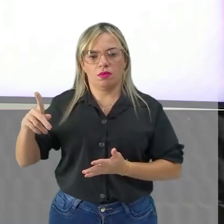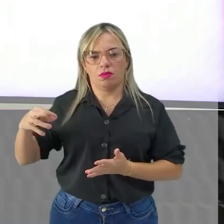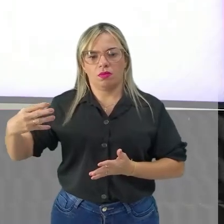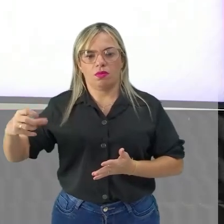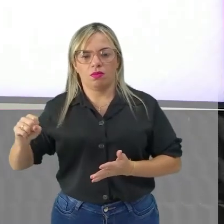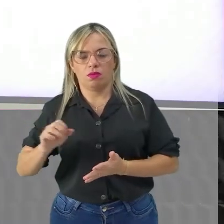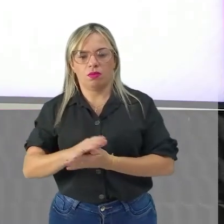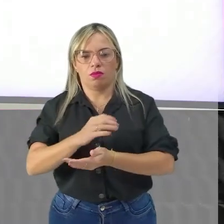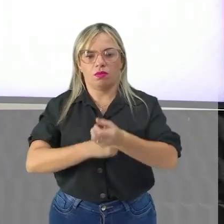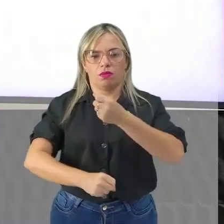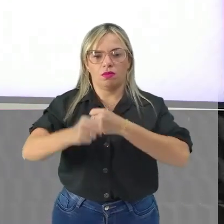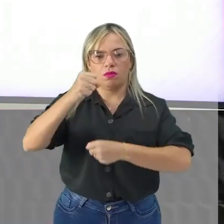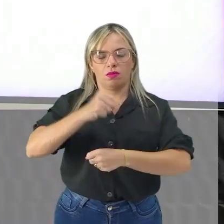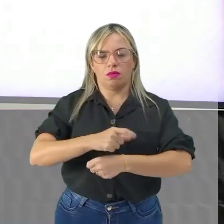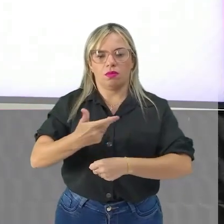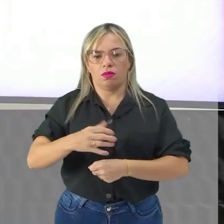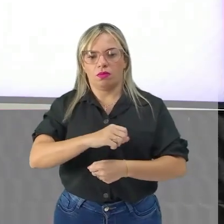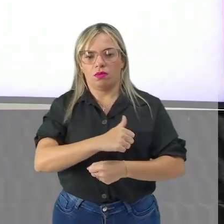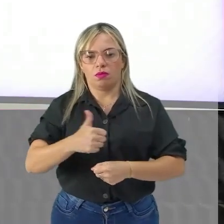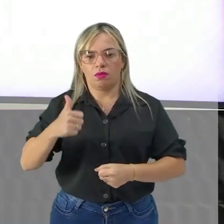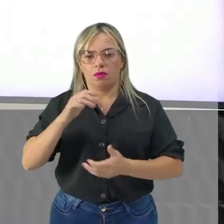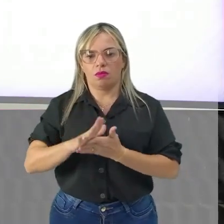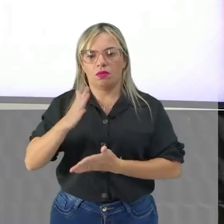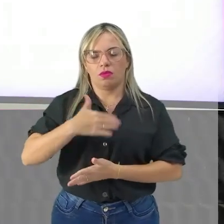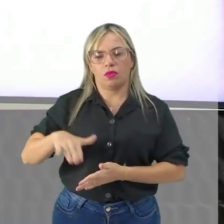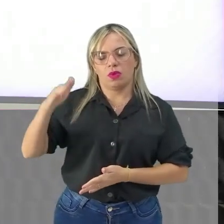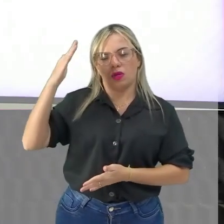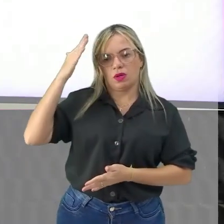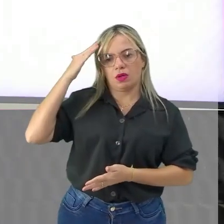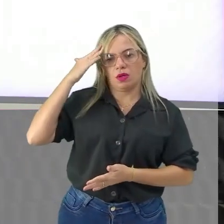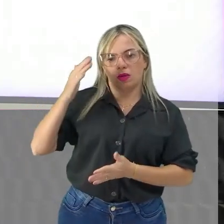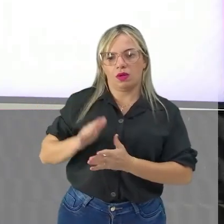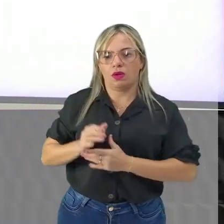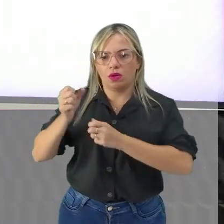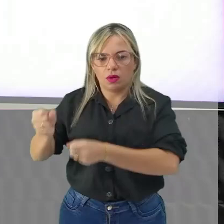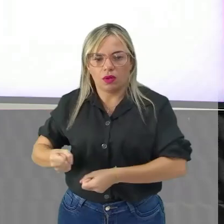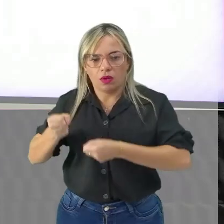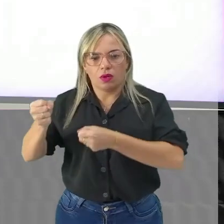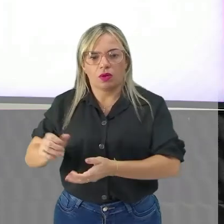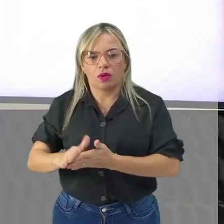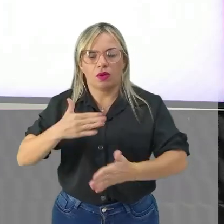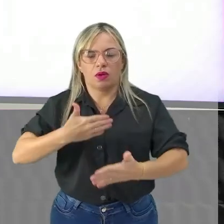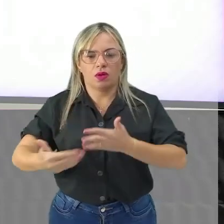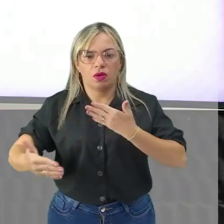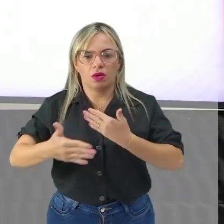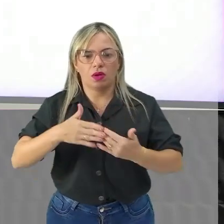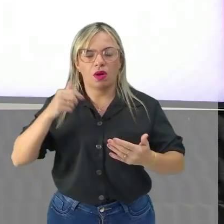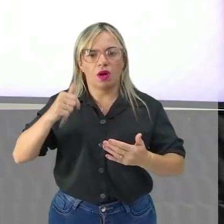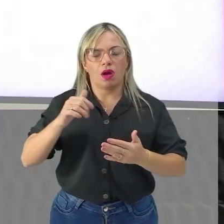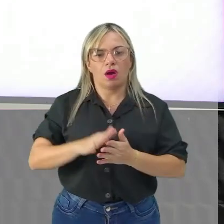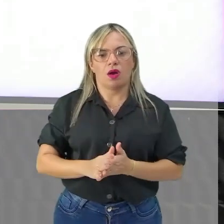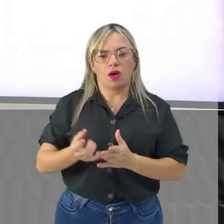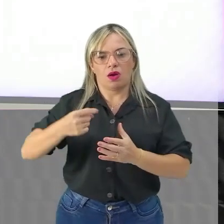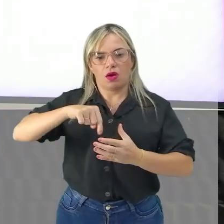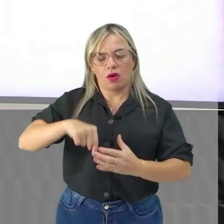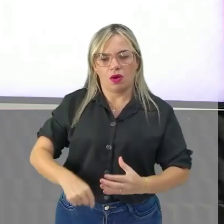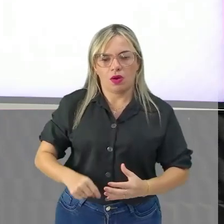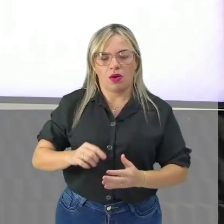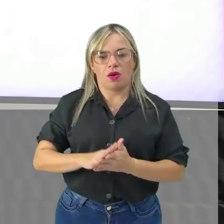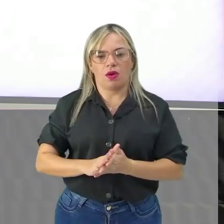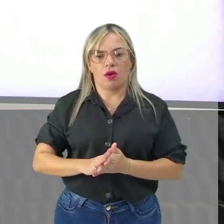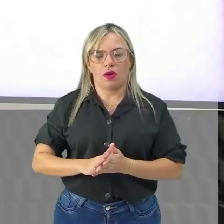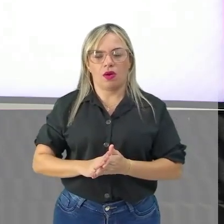2021. Entende-se por garimpo qualquer área onde a extração mineral, quase sempre